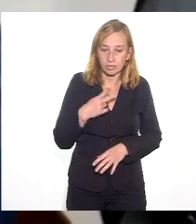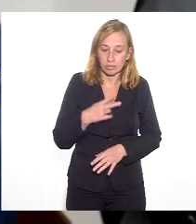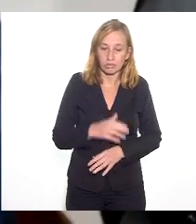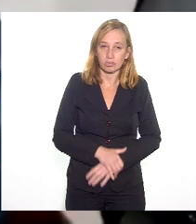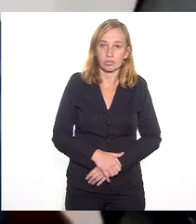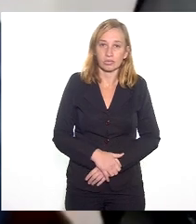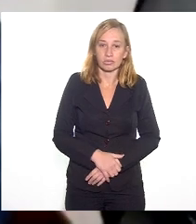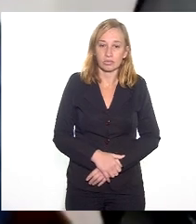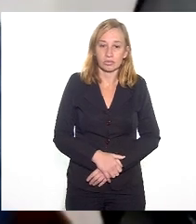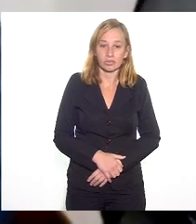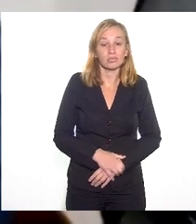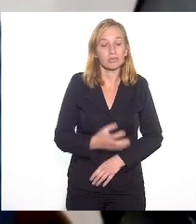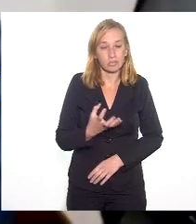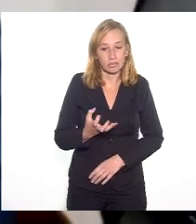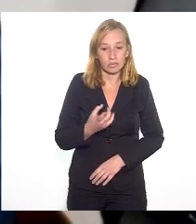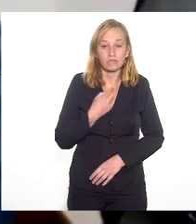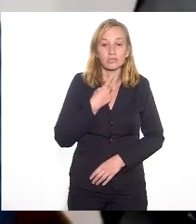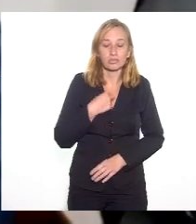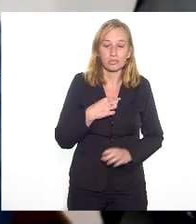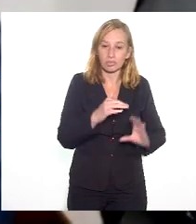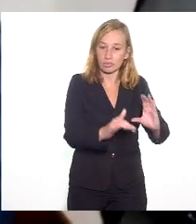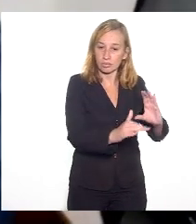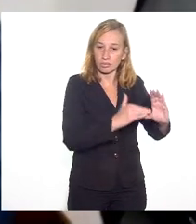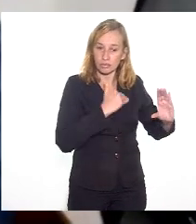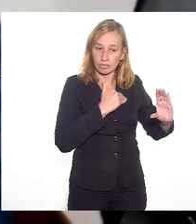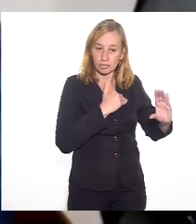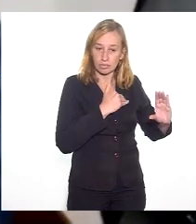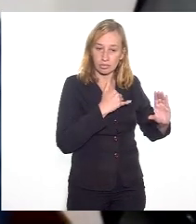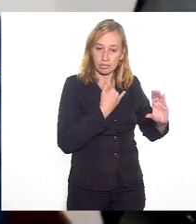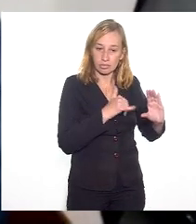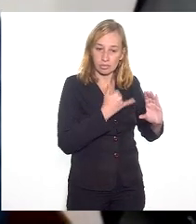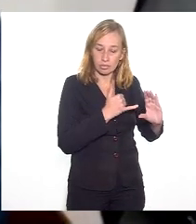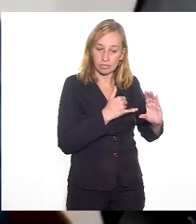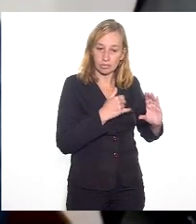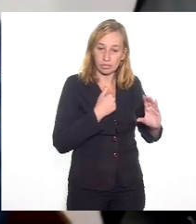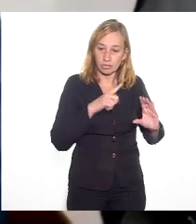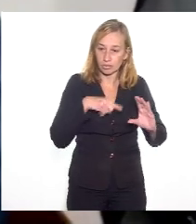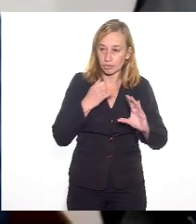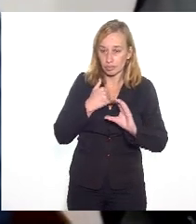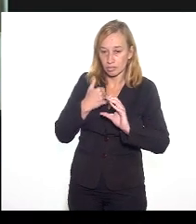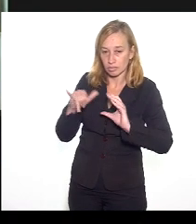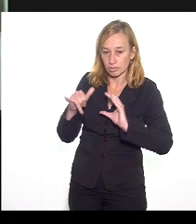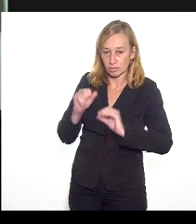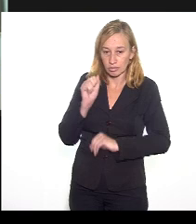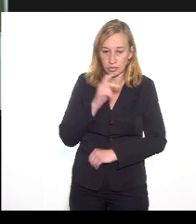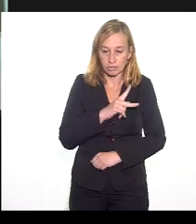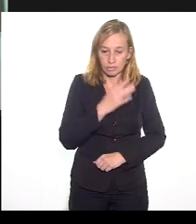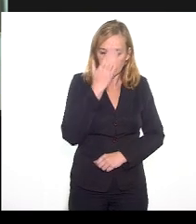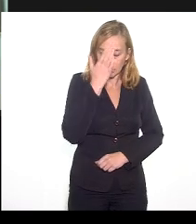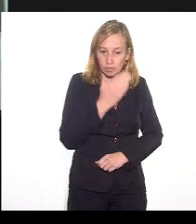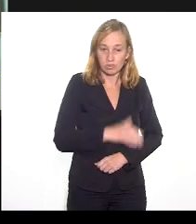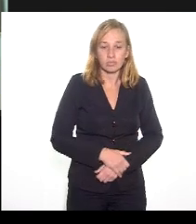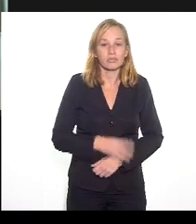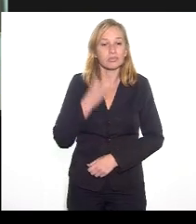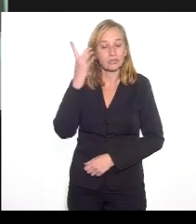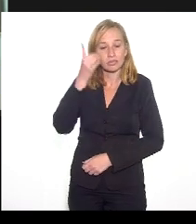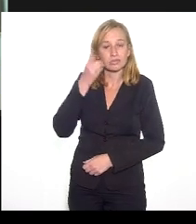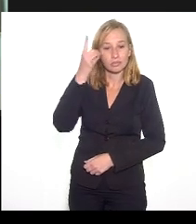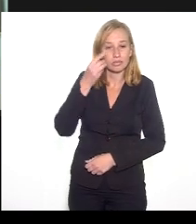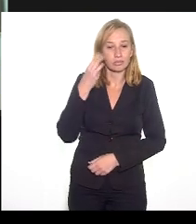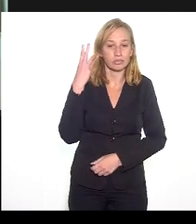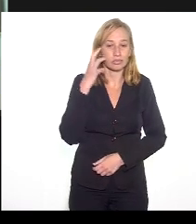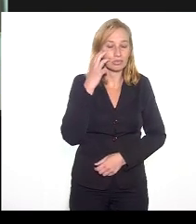quem desejasse, manda para mim no zap que eu encaminho, tá bom? Ok, obrigado. Deputado Valdec, por favor.